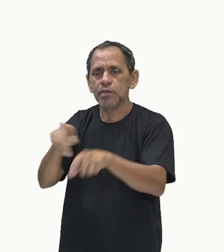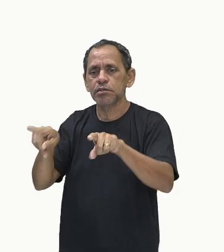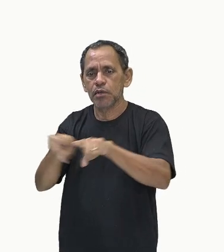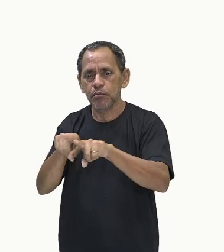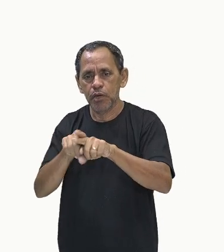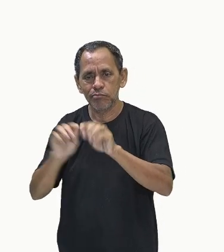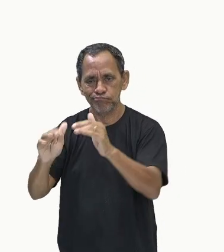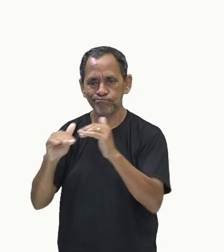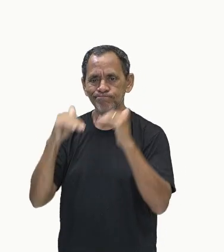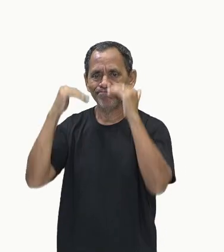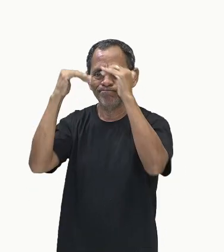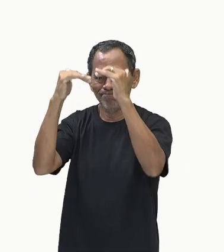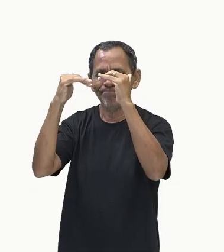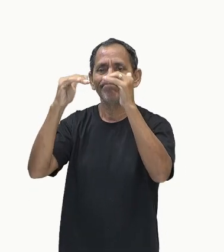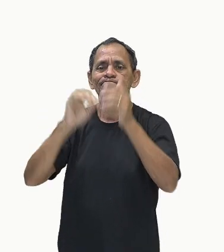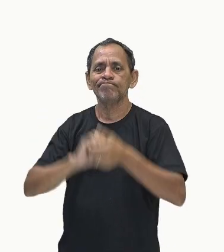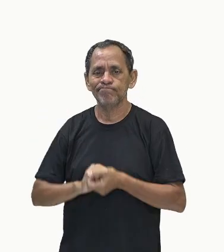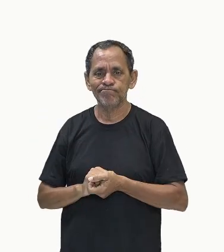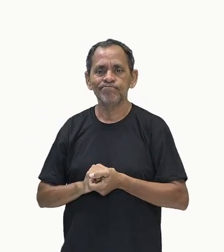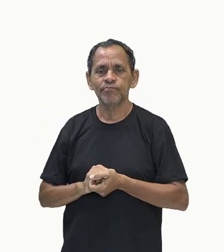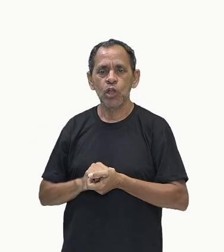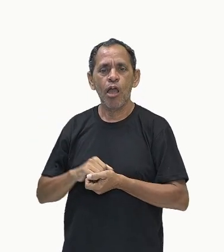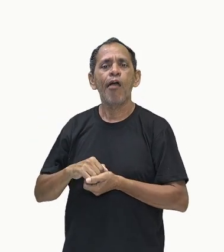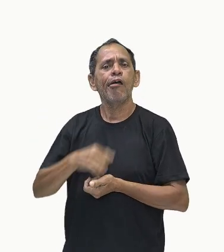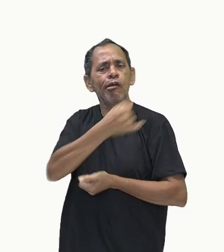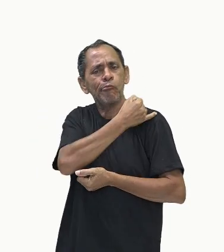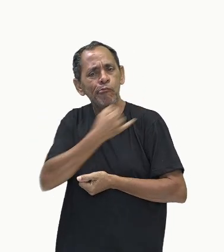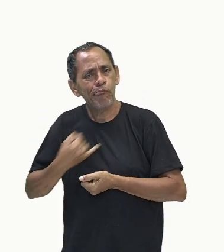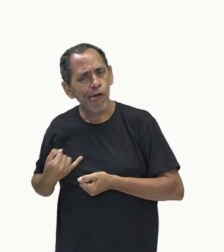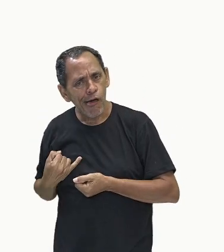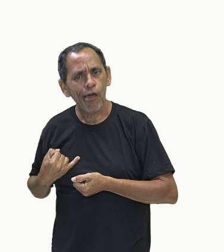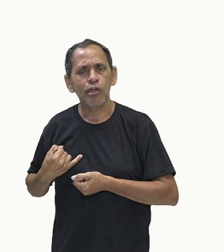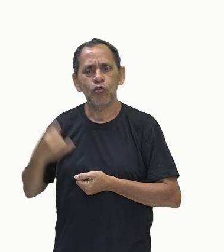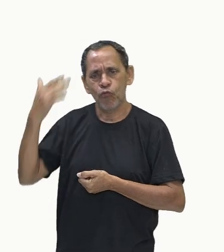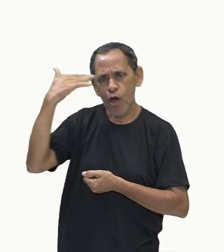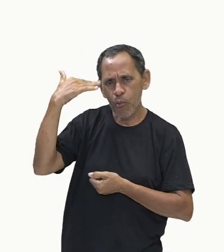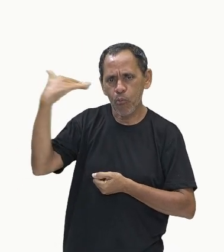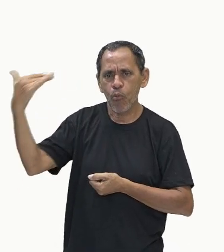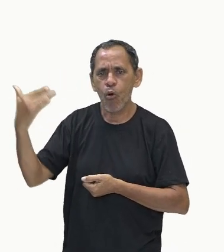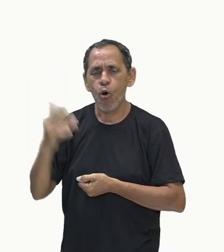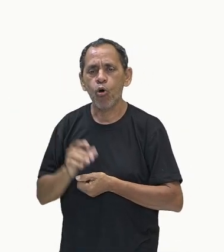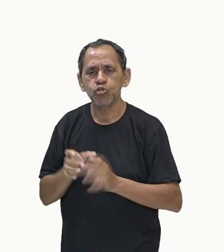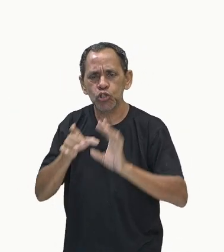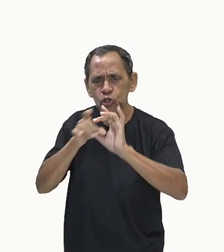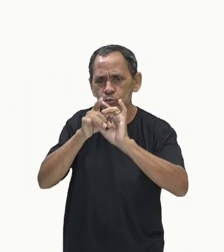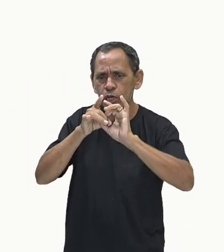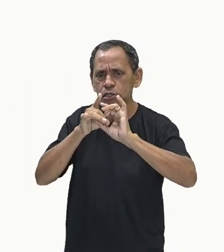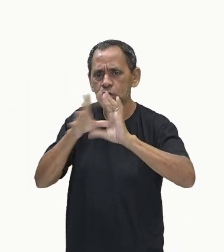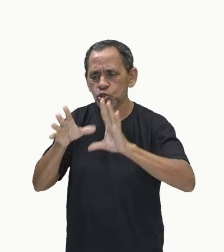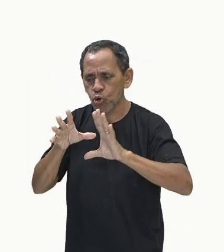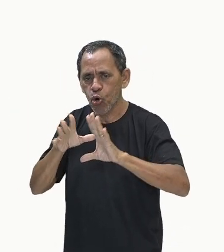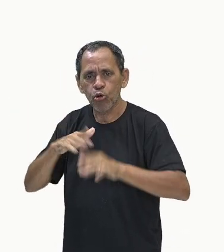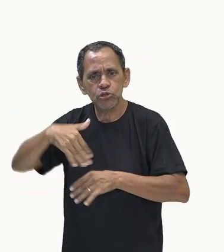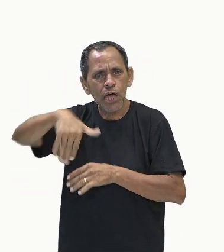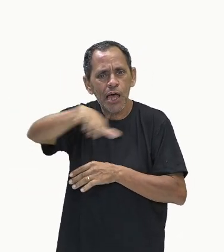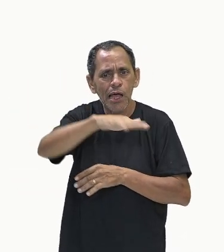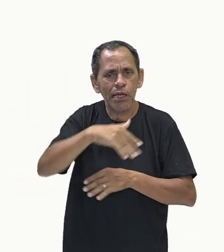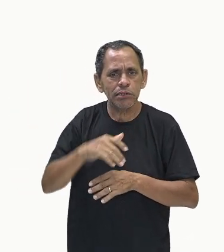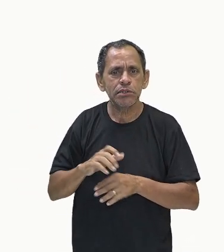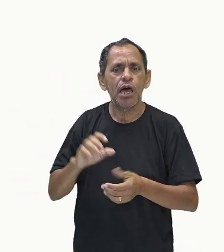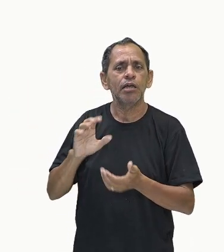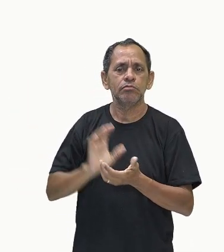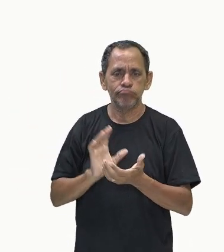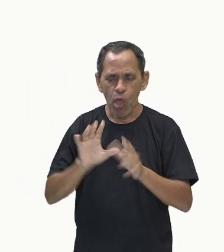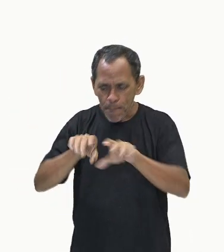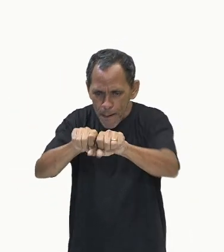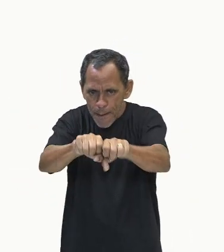do maior império conhecido até então. Ele se intitulou libertador dos territórios conquistados,